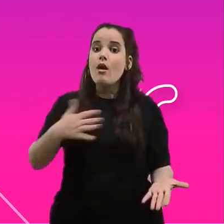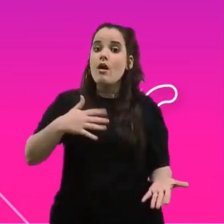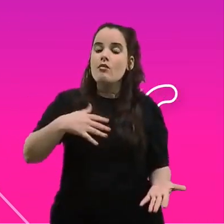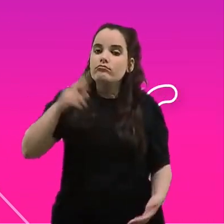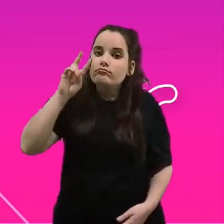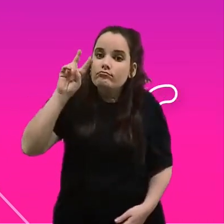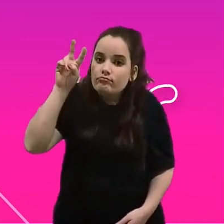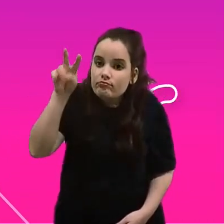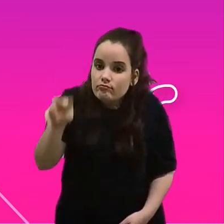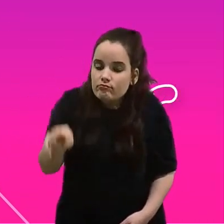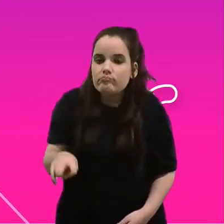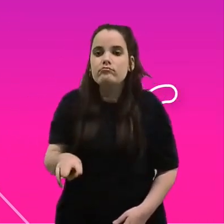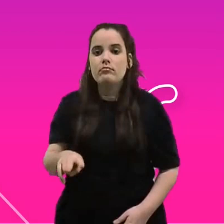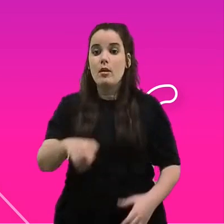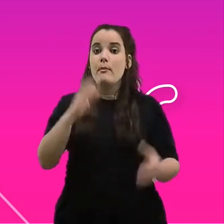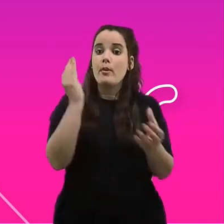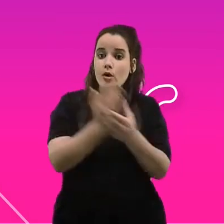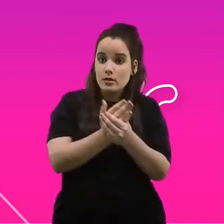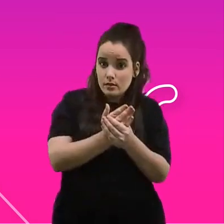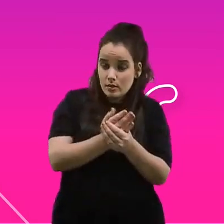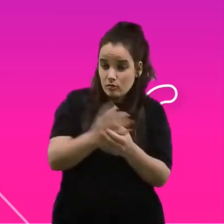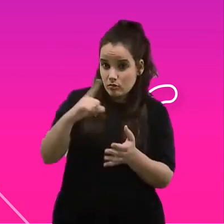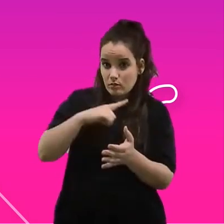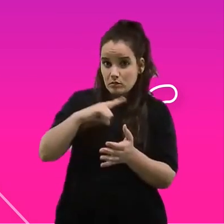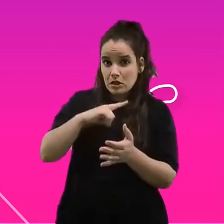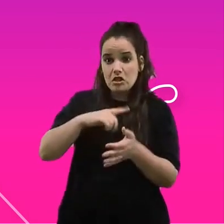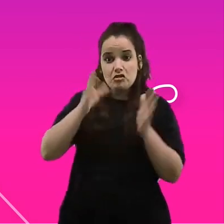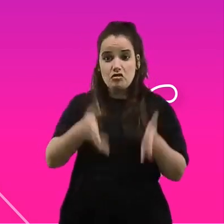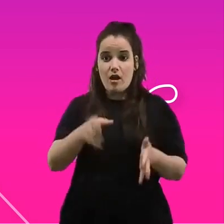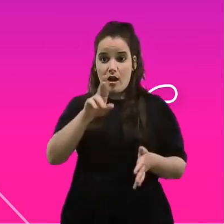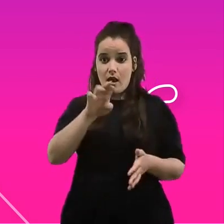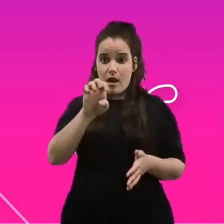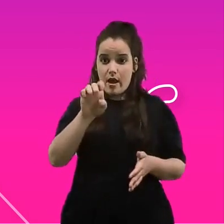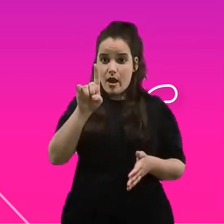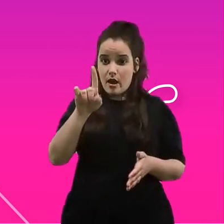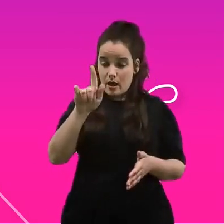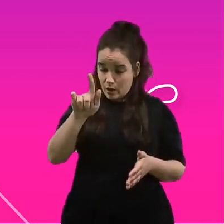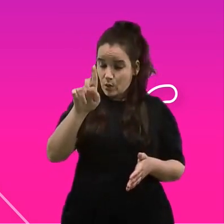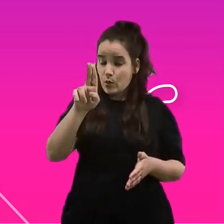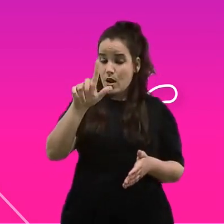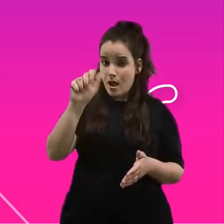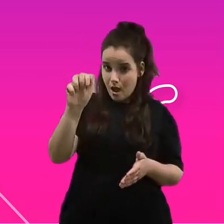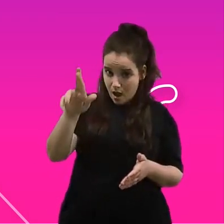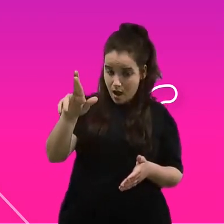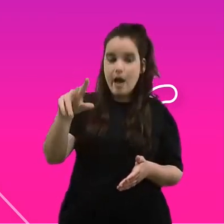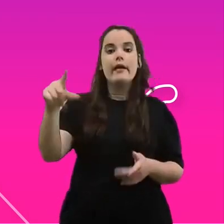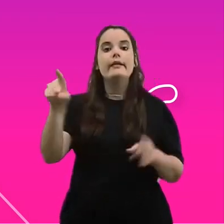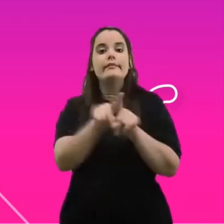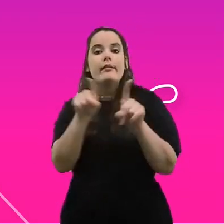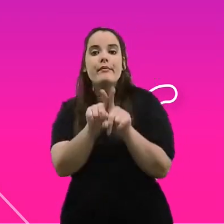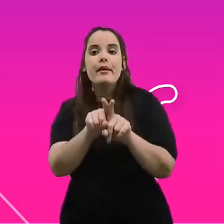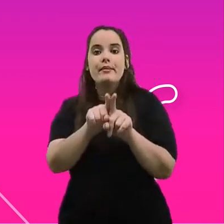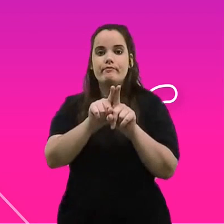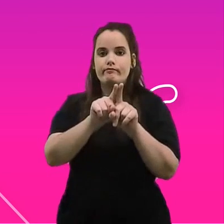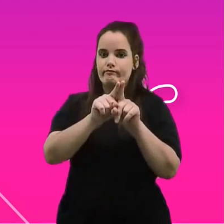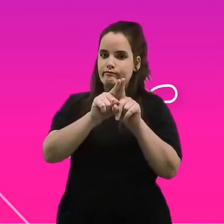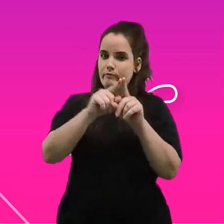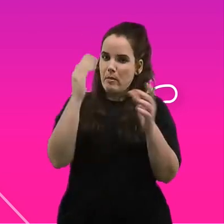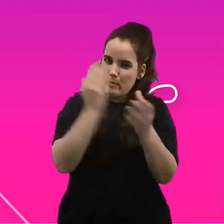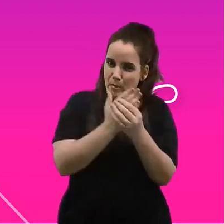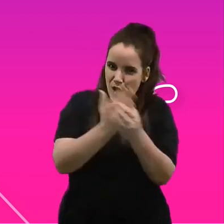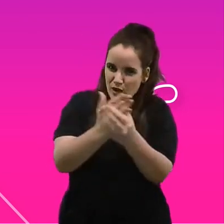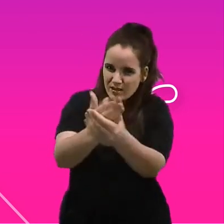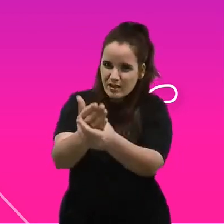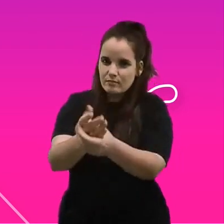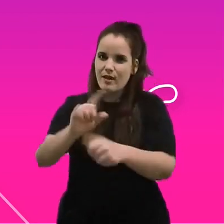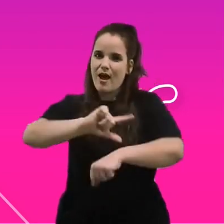processos estão dentro de uma tramitação regular e quais processos estão atrasados. E, para isso, aí a gente faz um contato com o juiz, se colocando